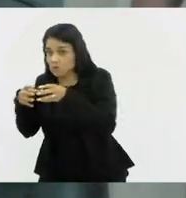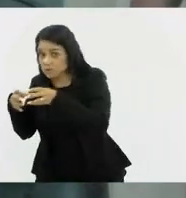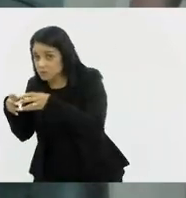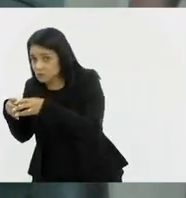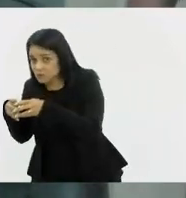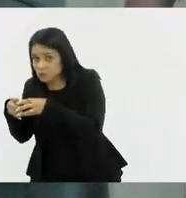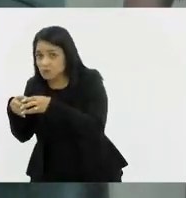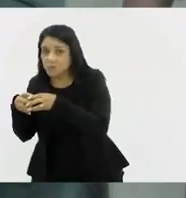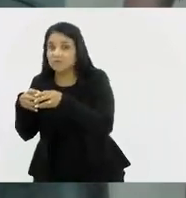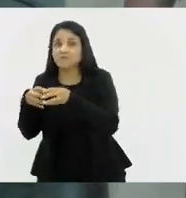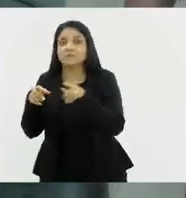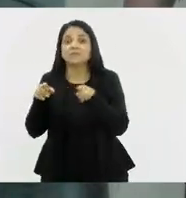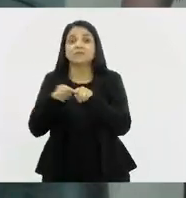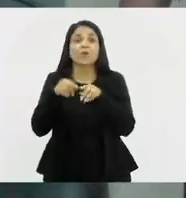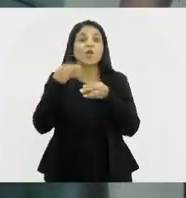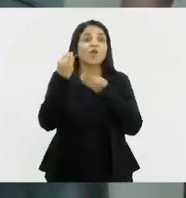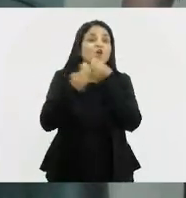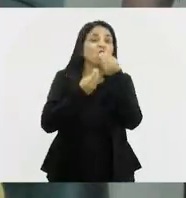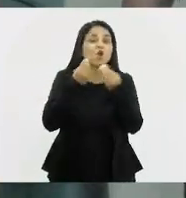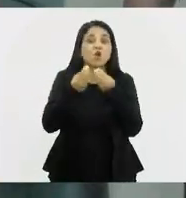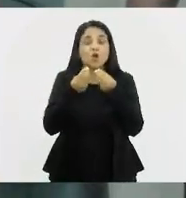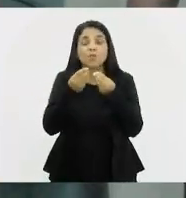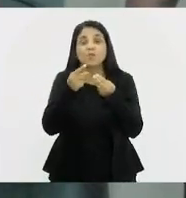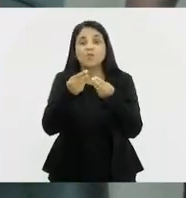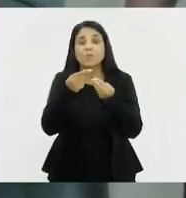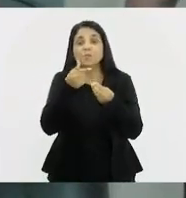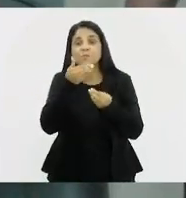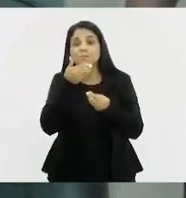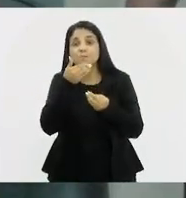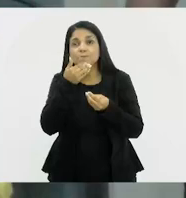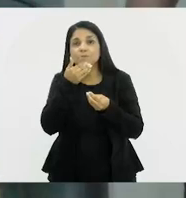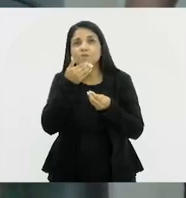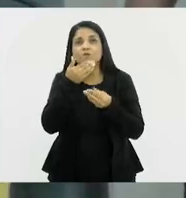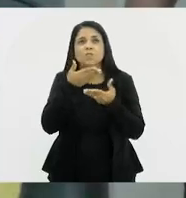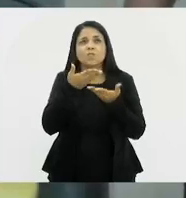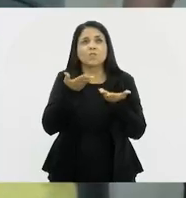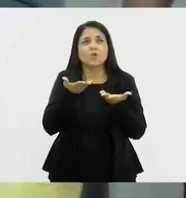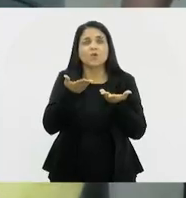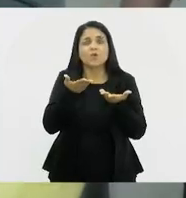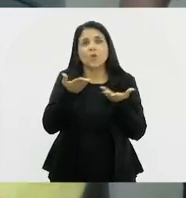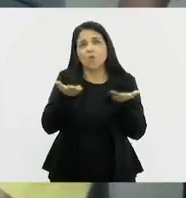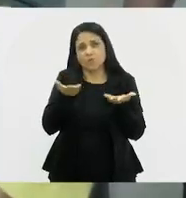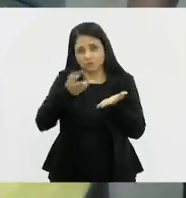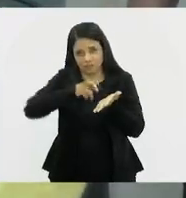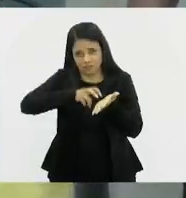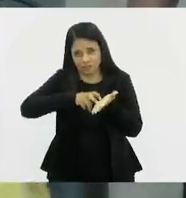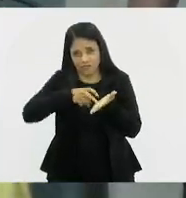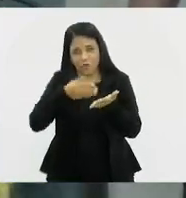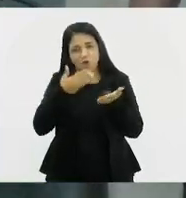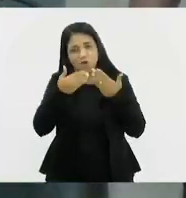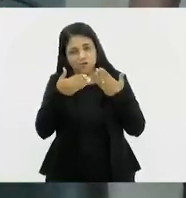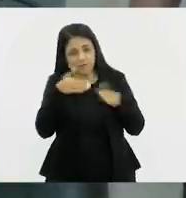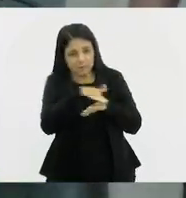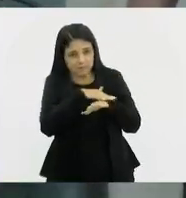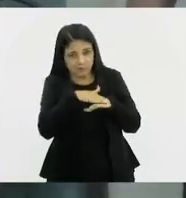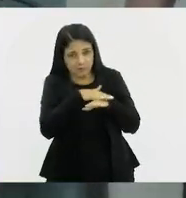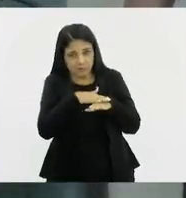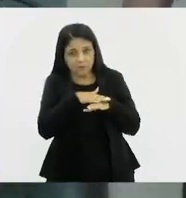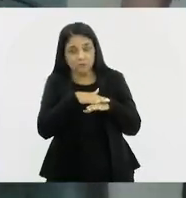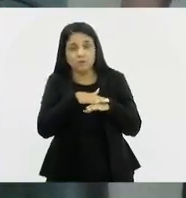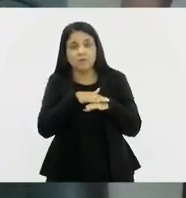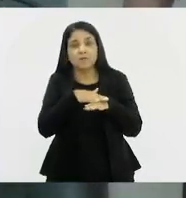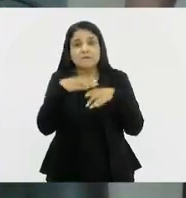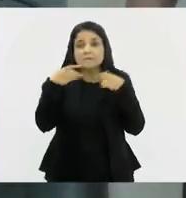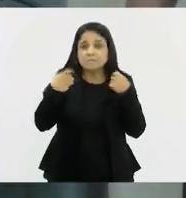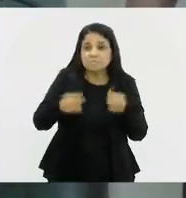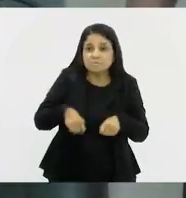vocês levarem, pleitearem. Eu estava comentando hoje pela manhã, com algumas pessoas daqui, a necessidade da